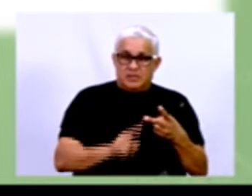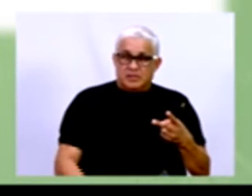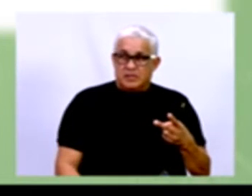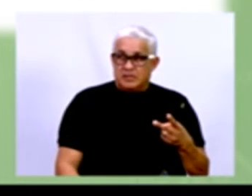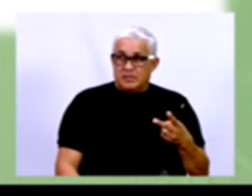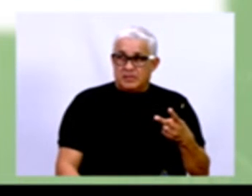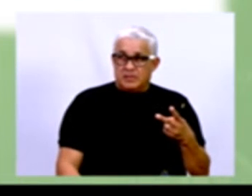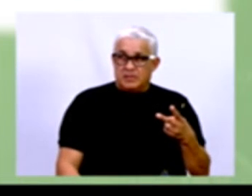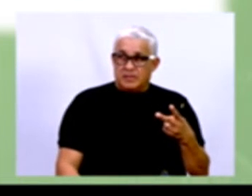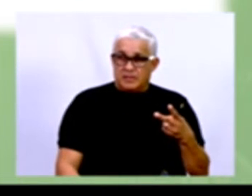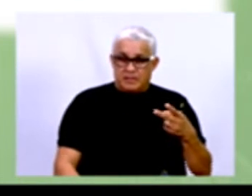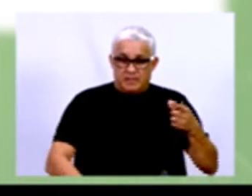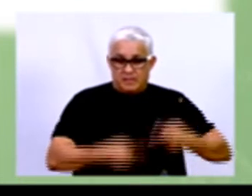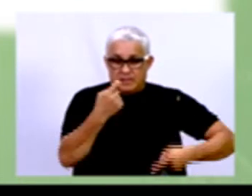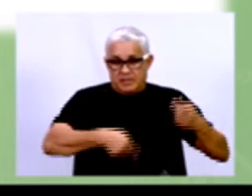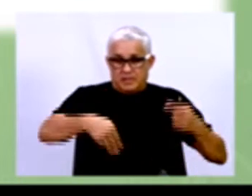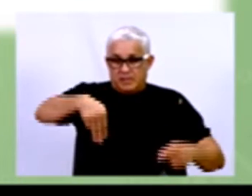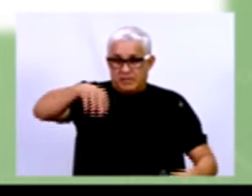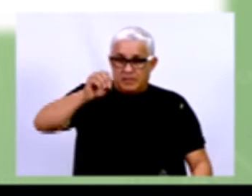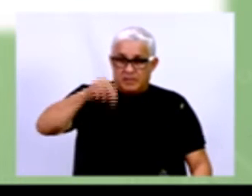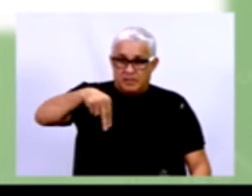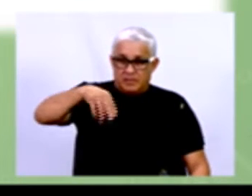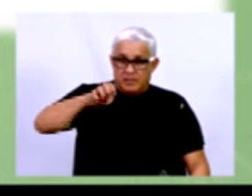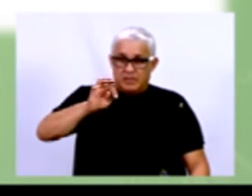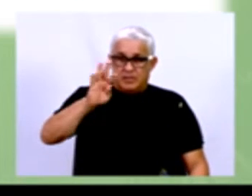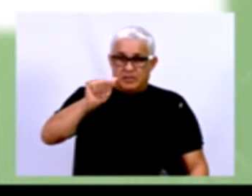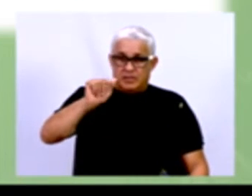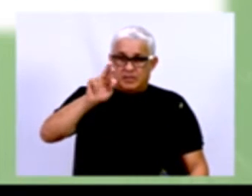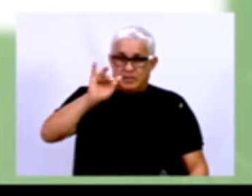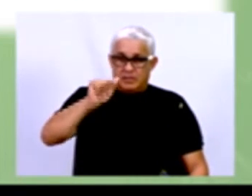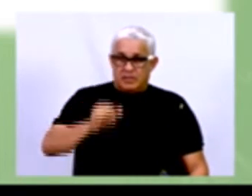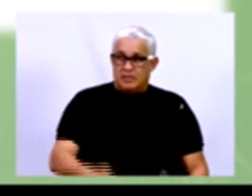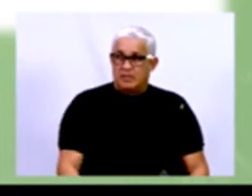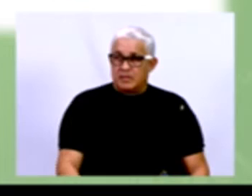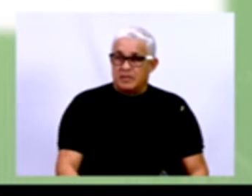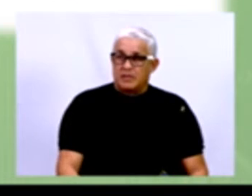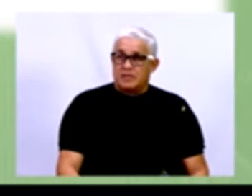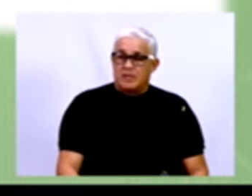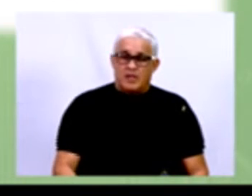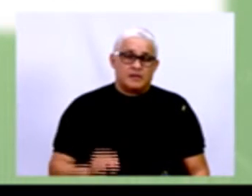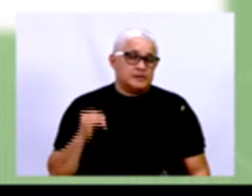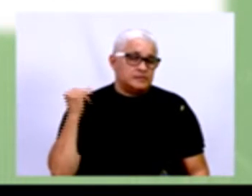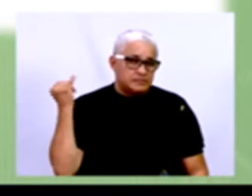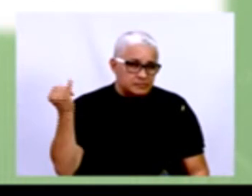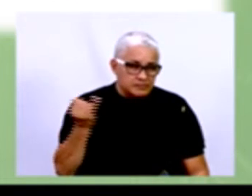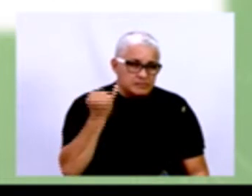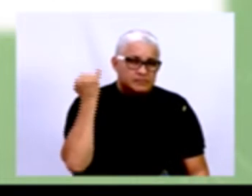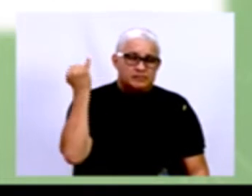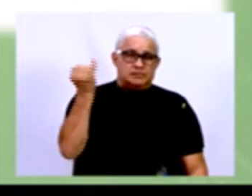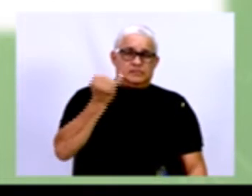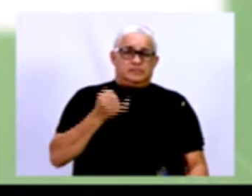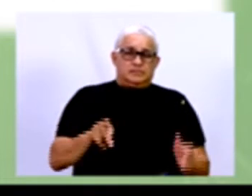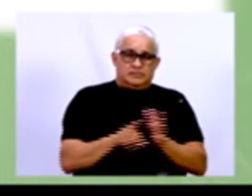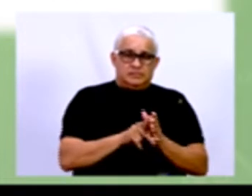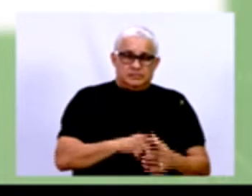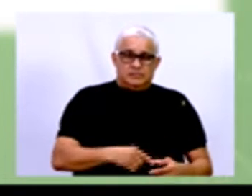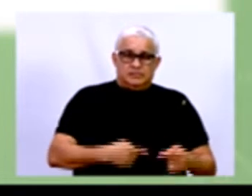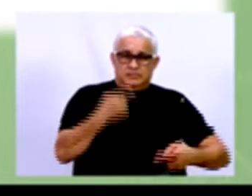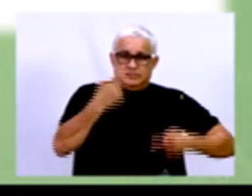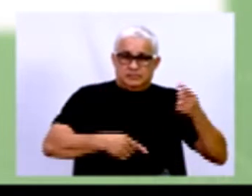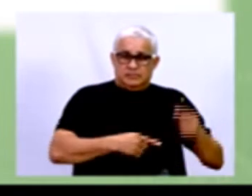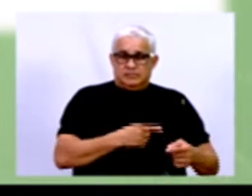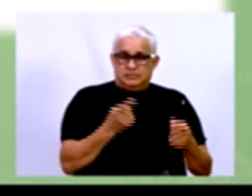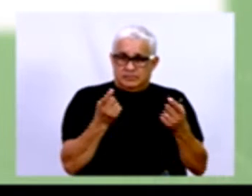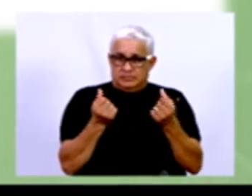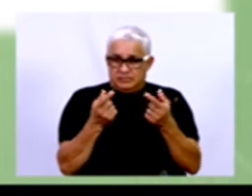política monetária. Por favor, Denise. A política monetária é um dos mais importantes instrumentos de política econômica. Consiste